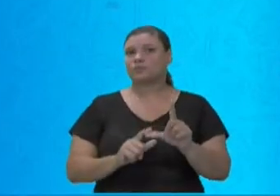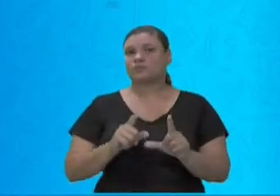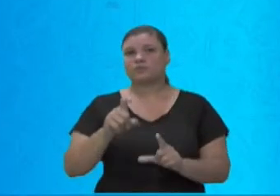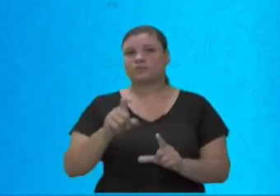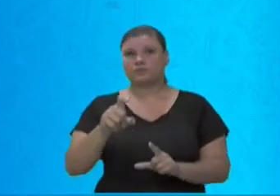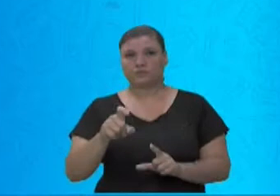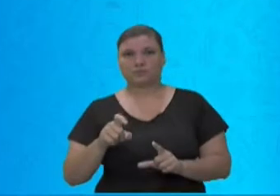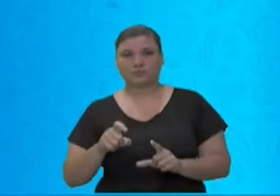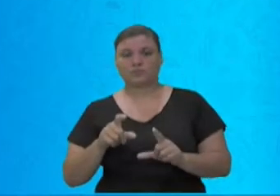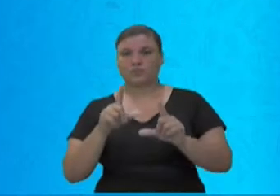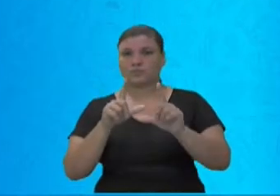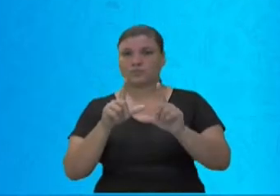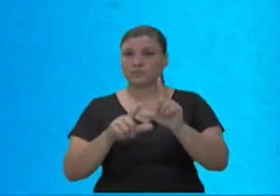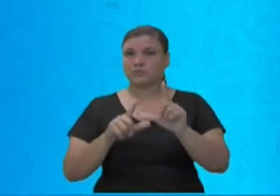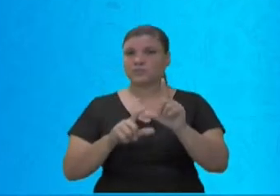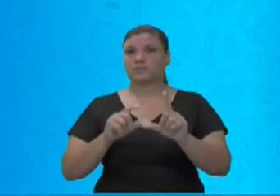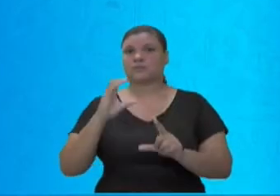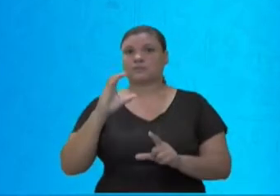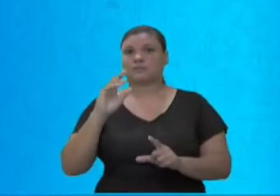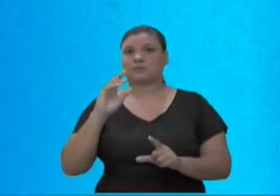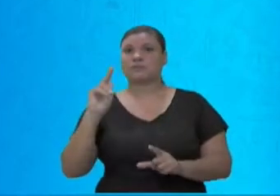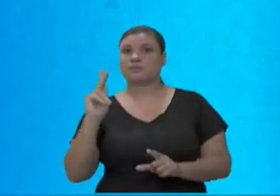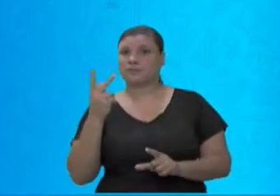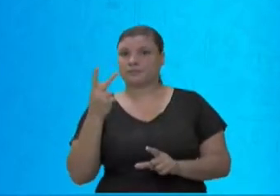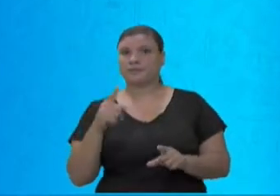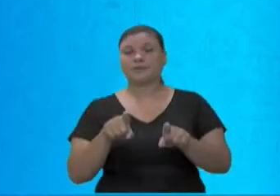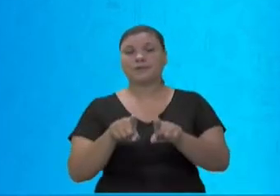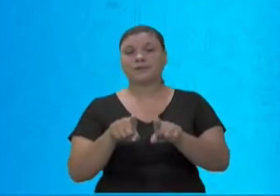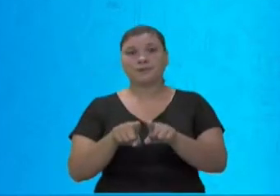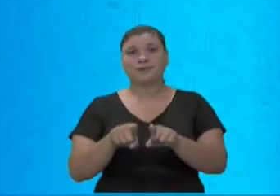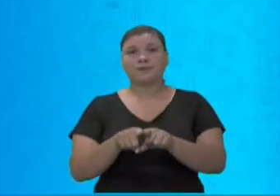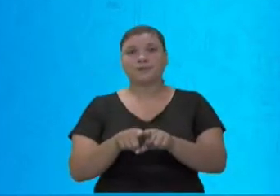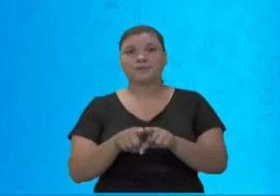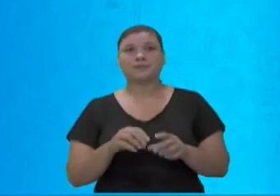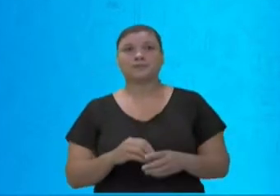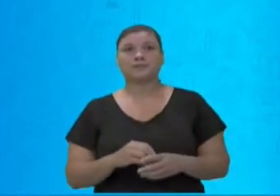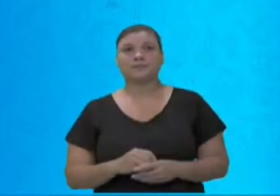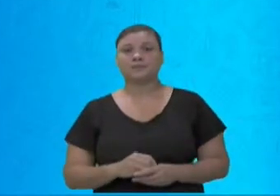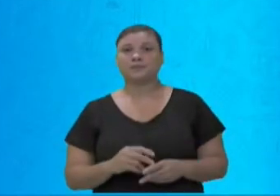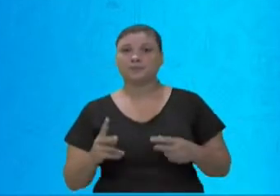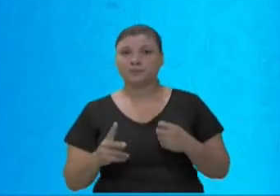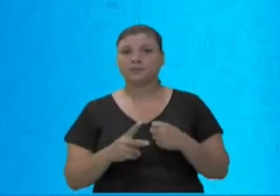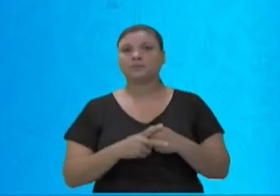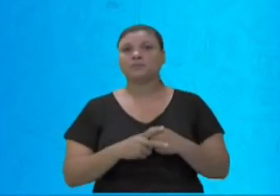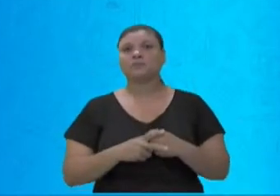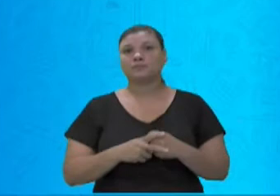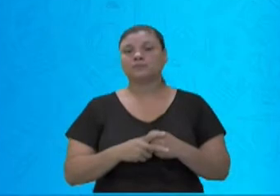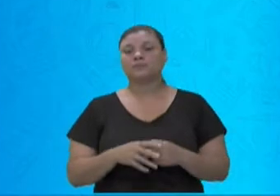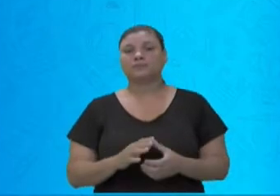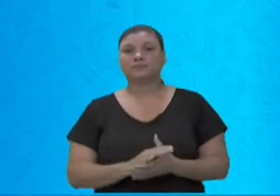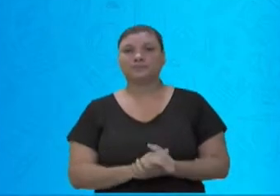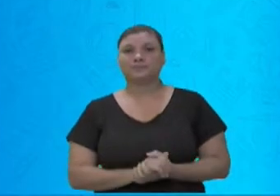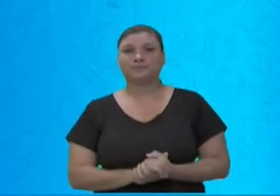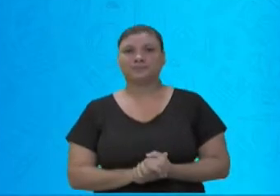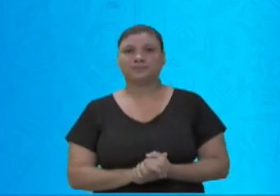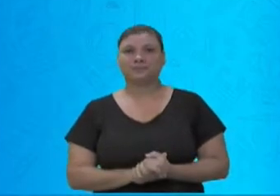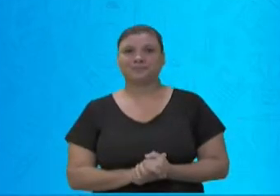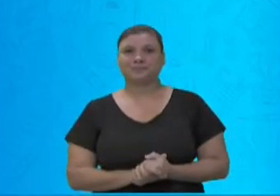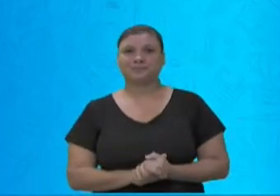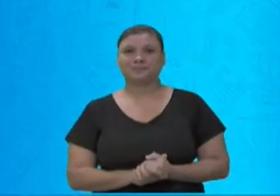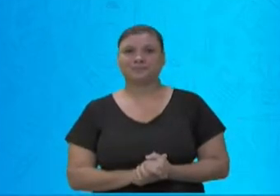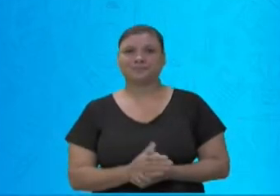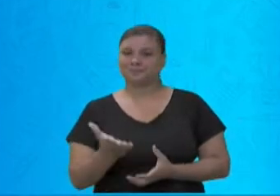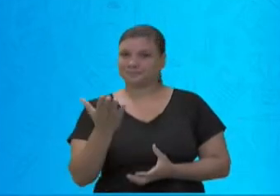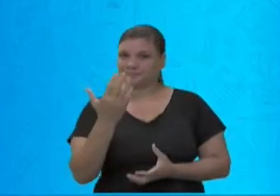fez a pergunta shampoo com X ou CH? Vamos esclarecer nessa aula. Vamos começar